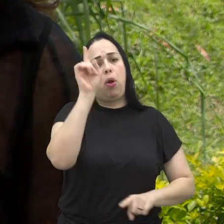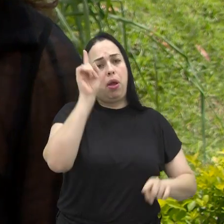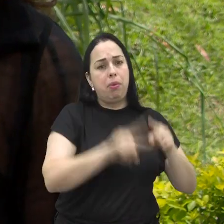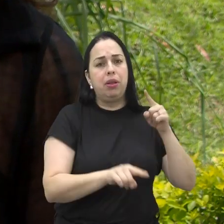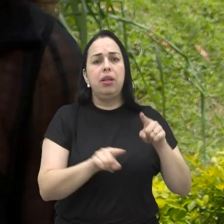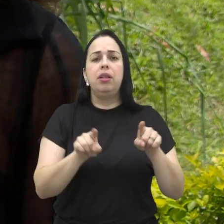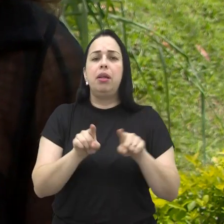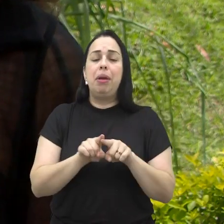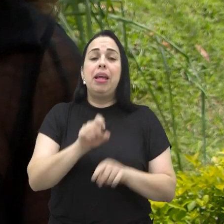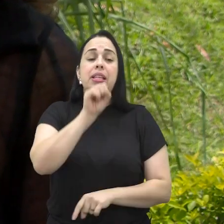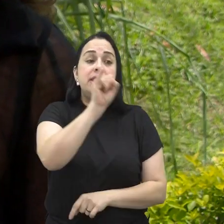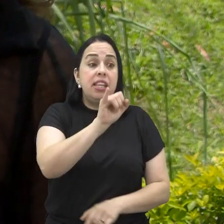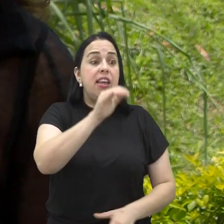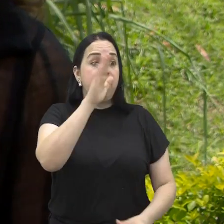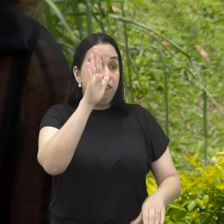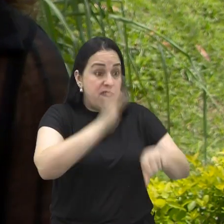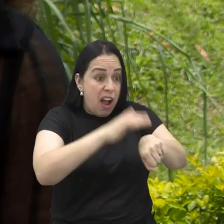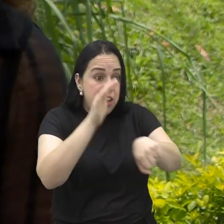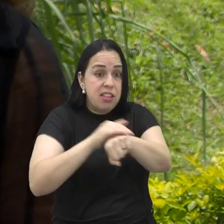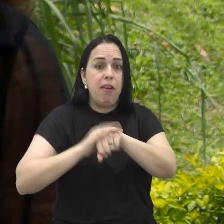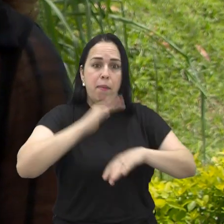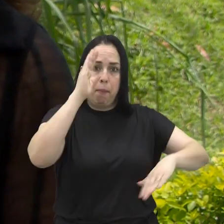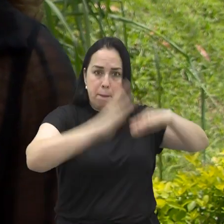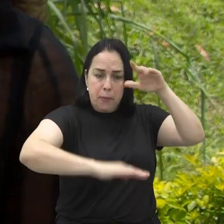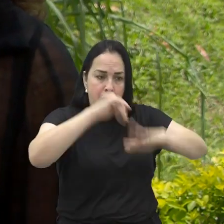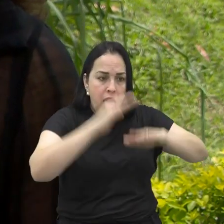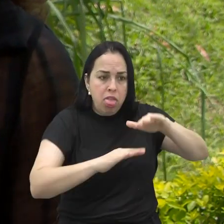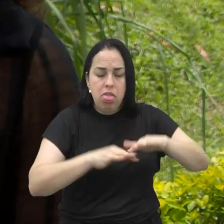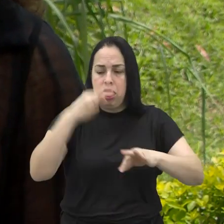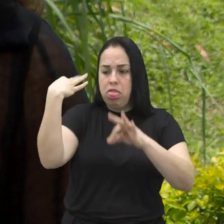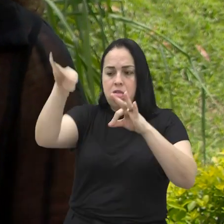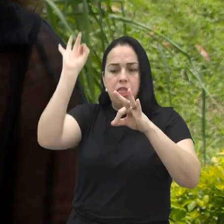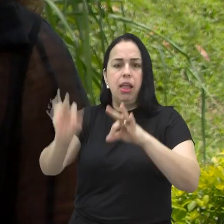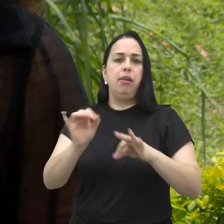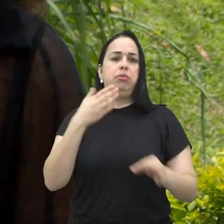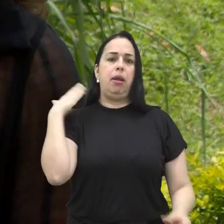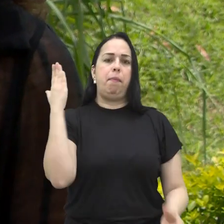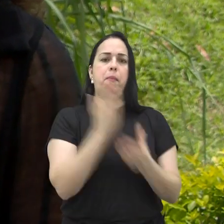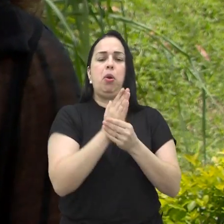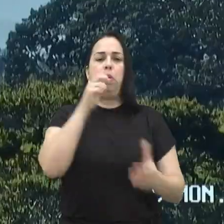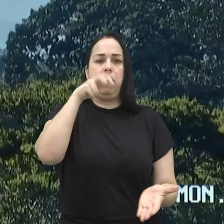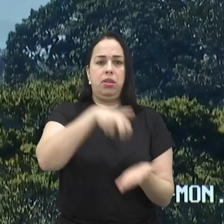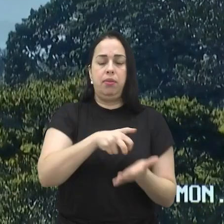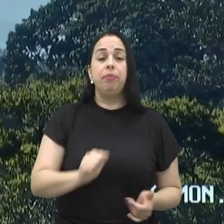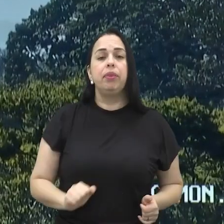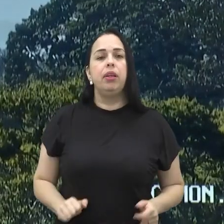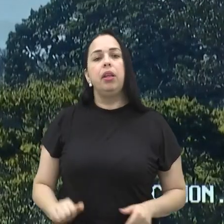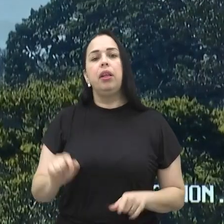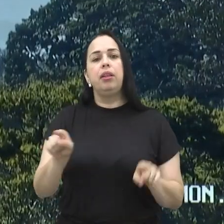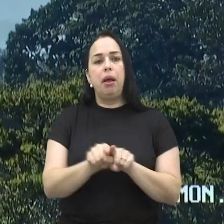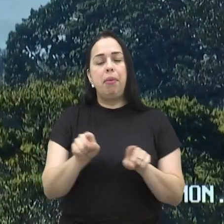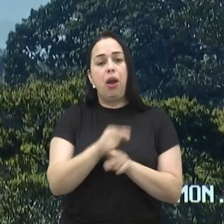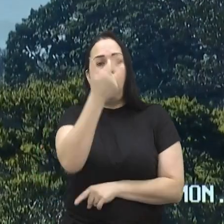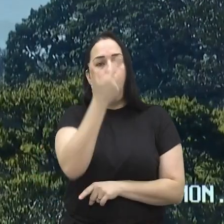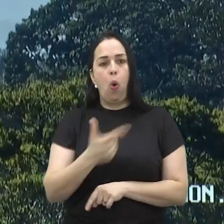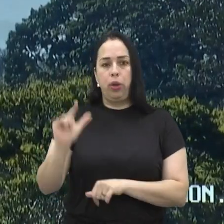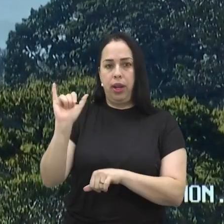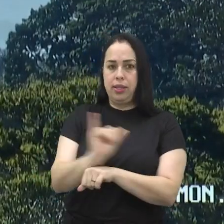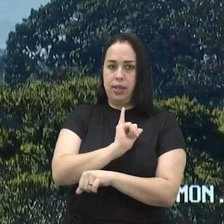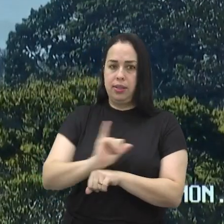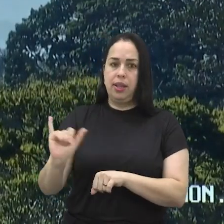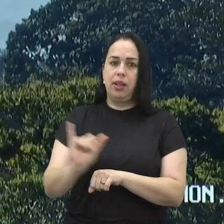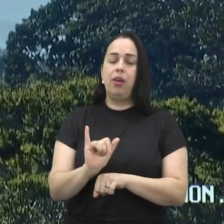mais agressiva para aqueles que praticam a queimada em grandes propriedades. Outra forma eficaz no combate